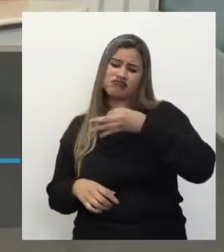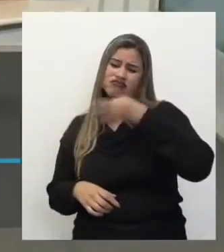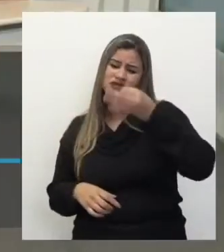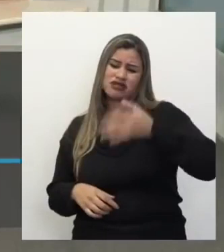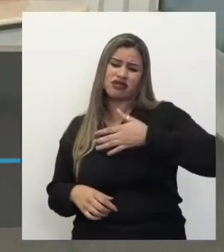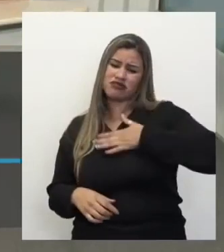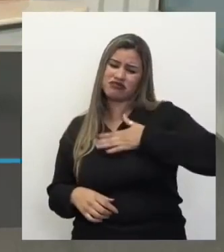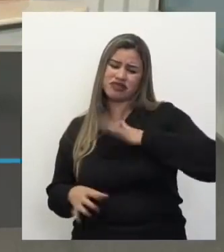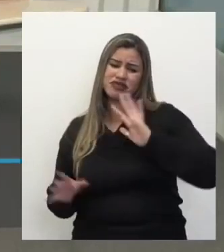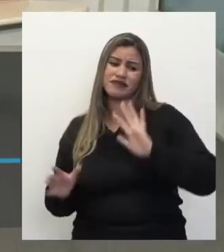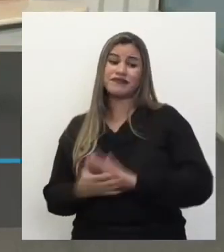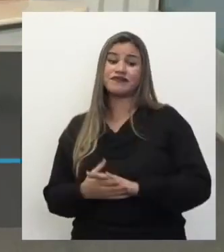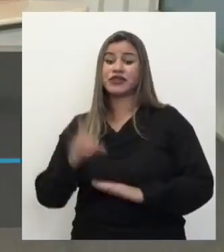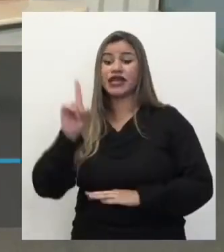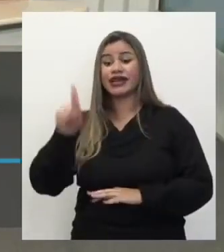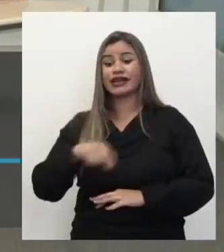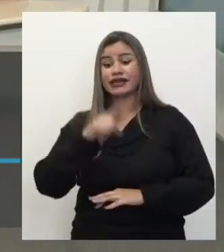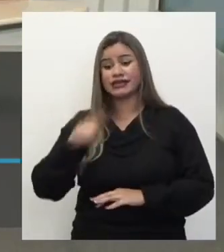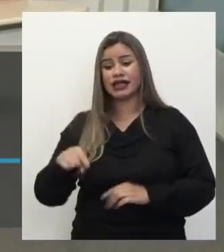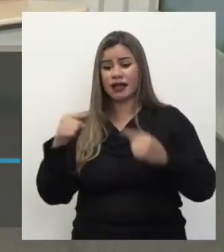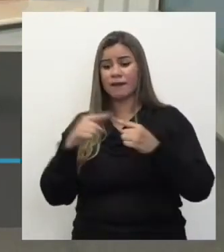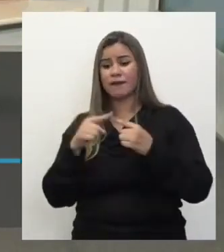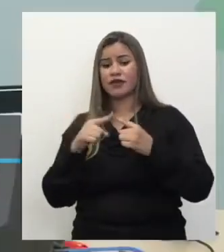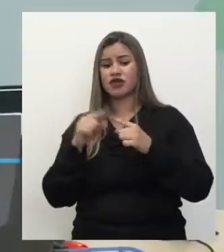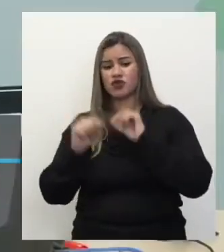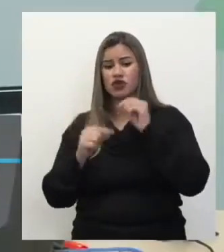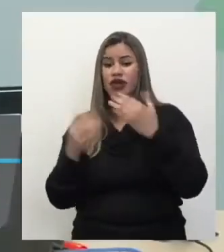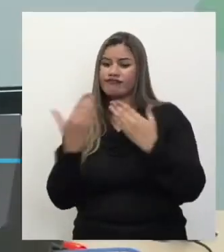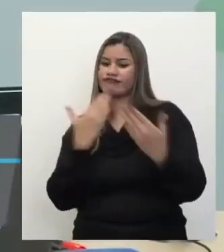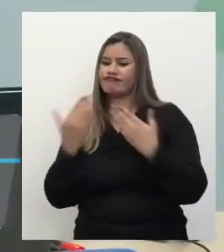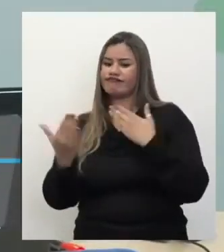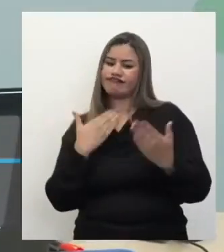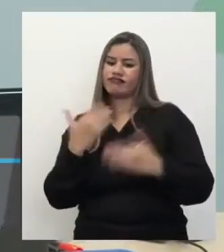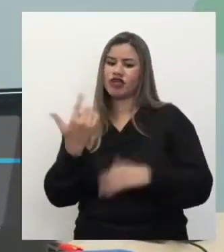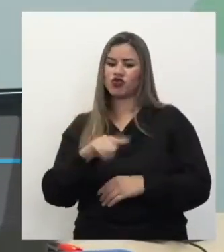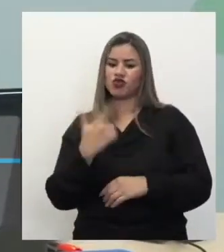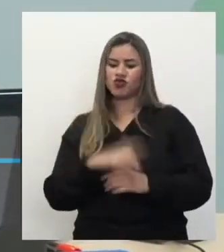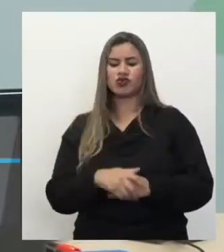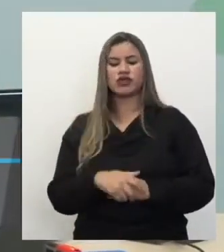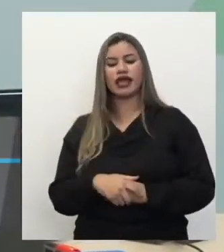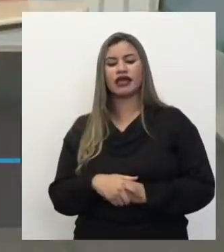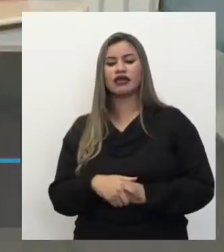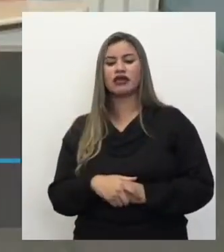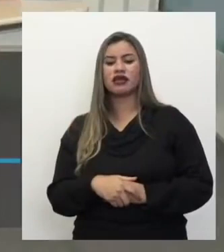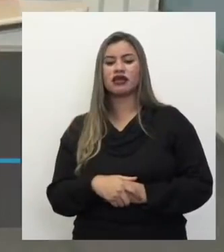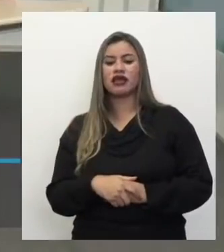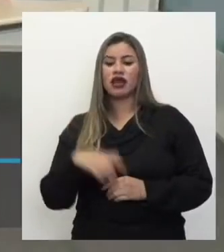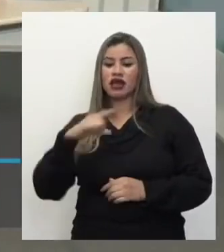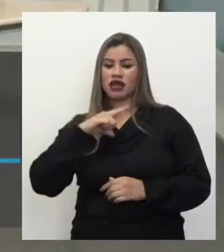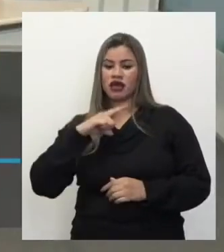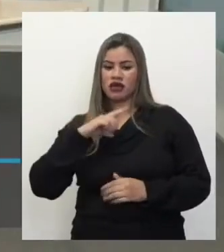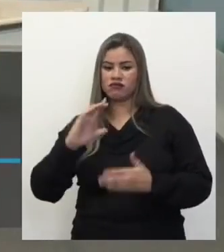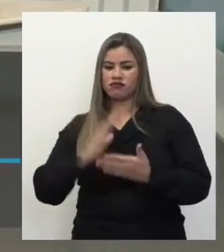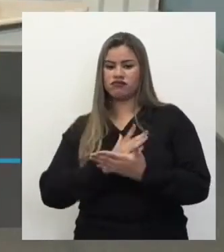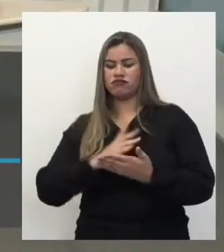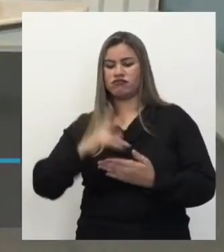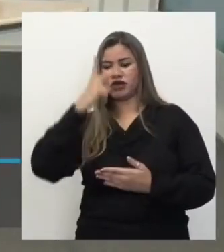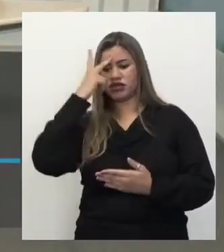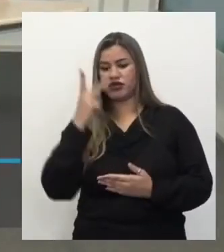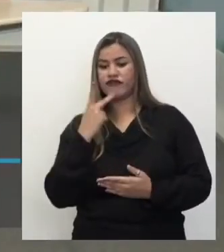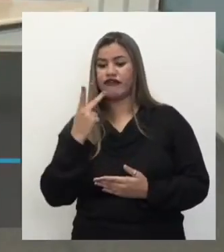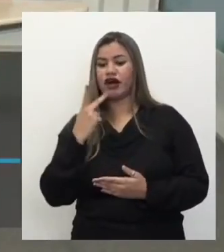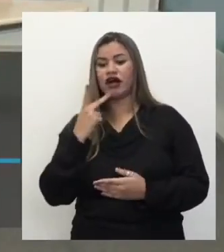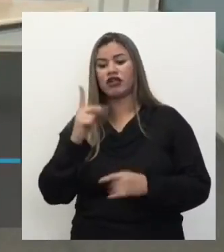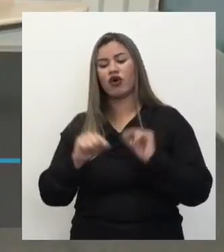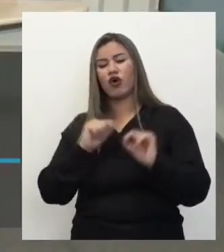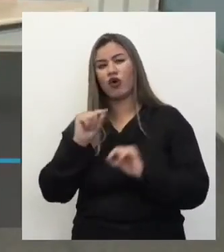cancelamento pressupõe, né, que você não vai dialogar. É igual aquelas pessoas que falam assim, aí não sei se está indo por outro caminho, mas é assim, quando